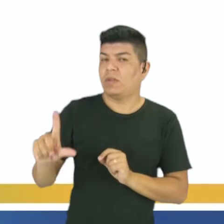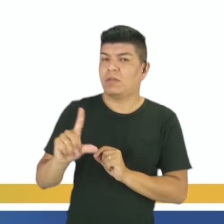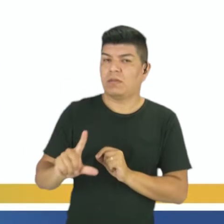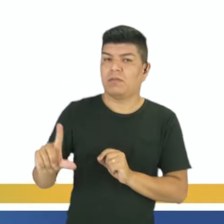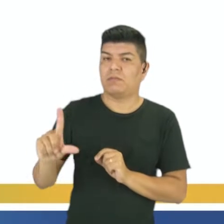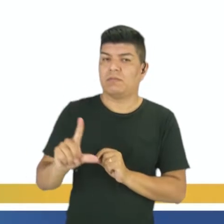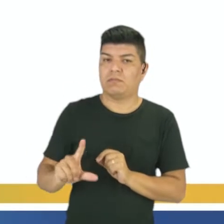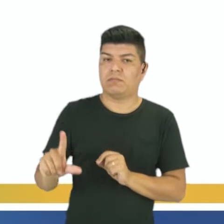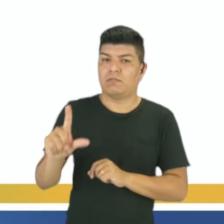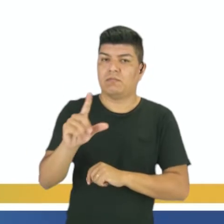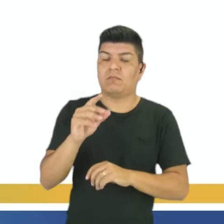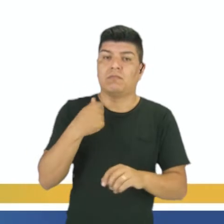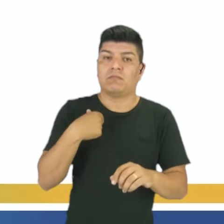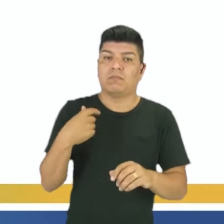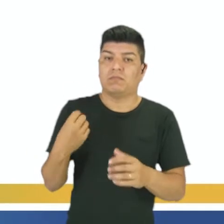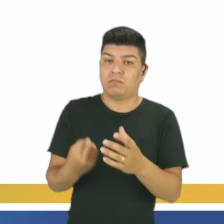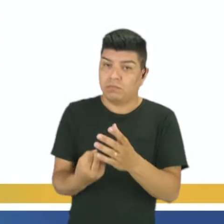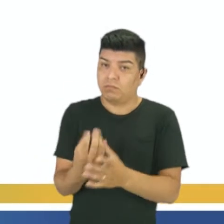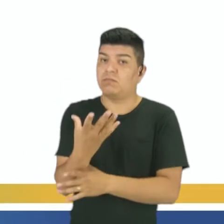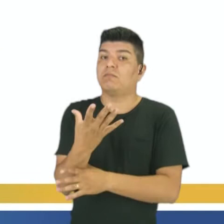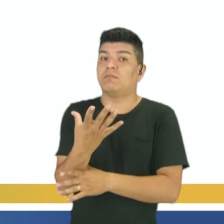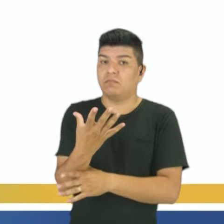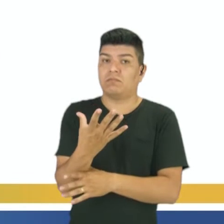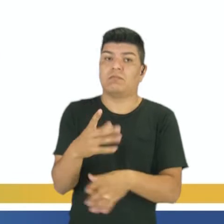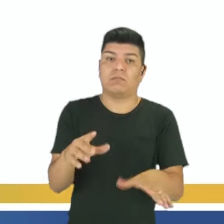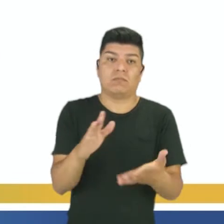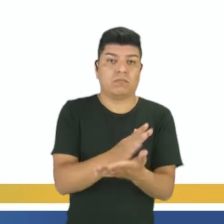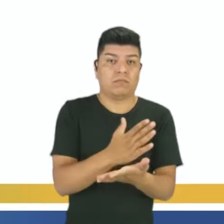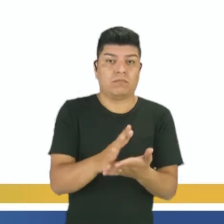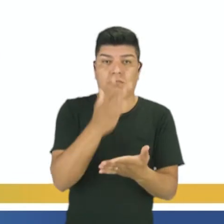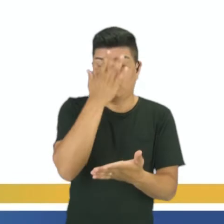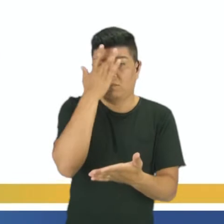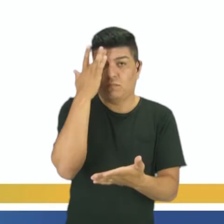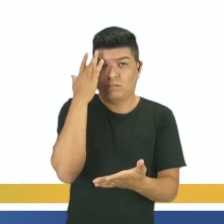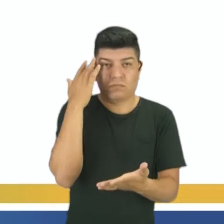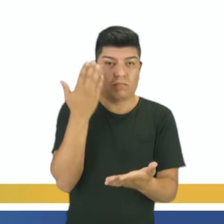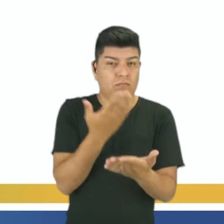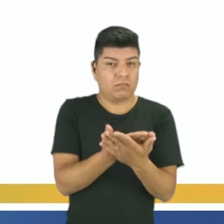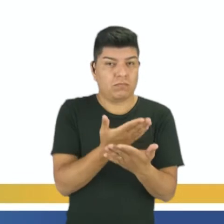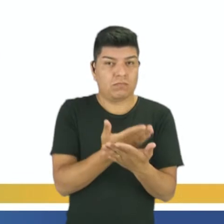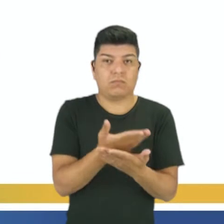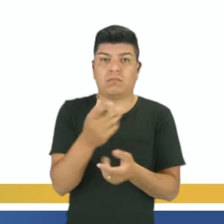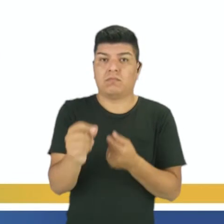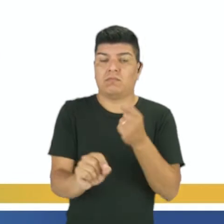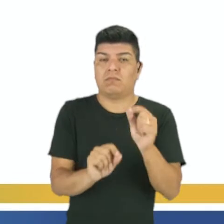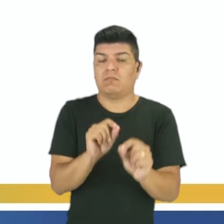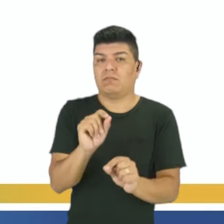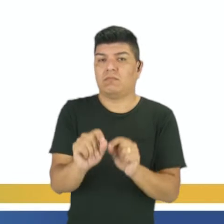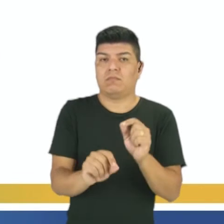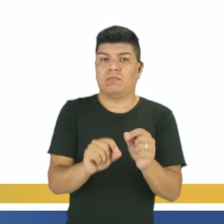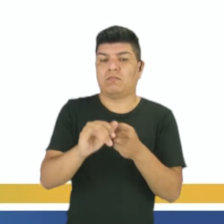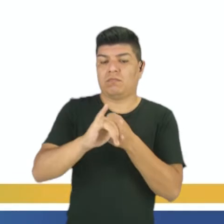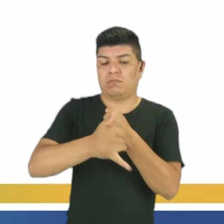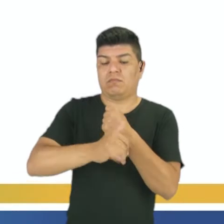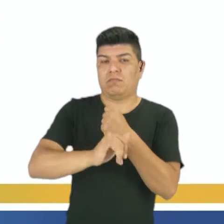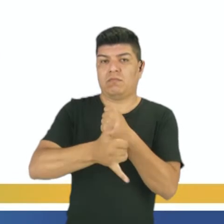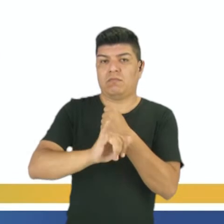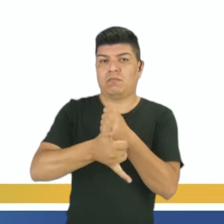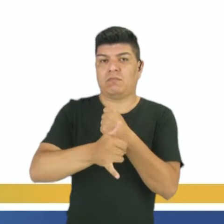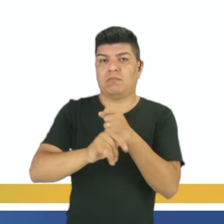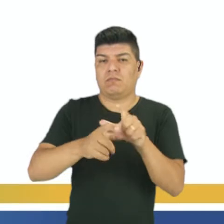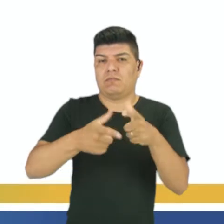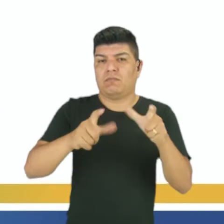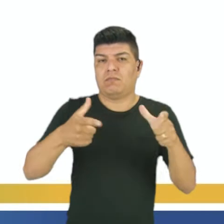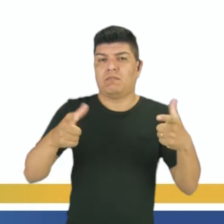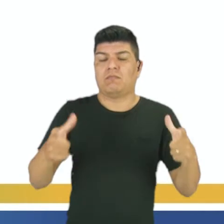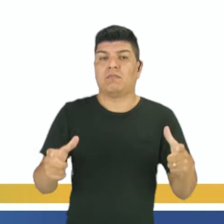tá? Desse formato literário. E alguns estudiosos passaram a considerar a crônica uma